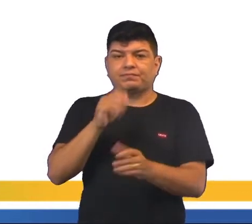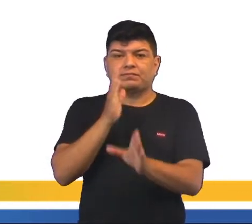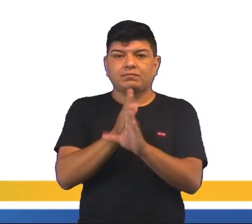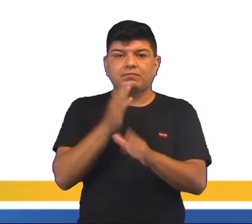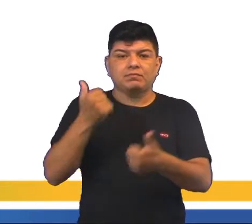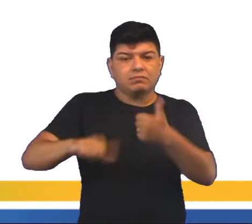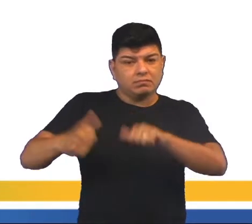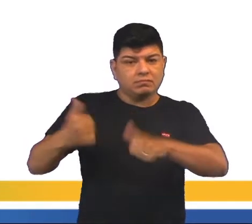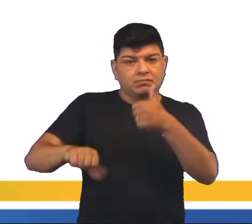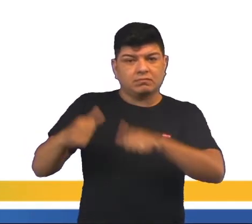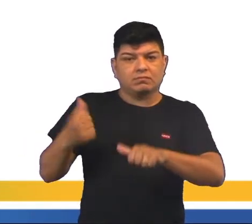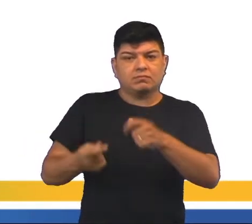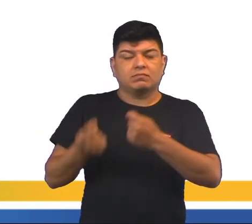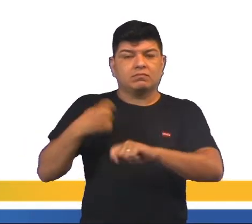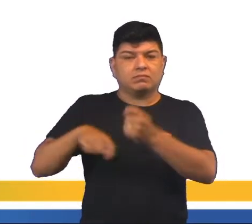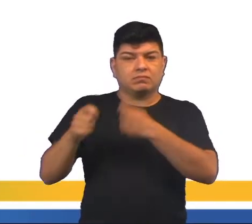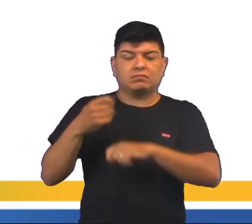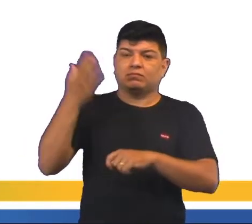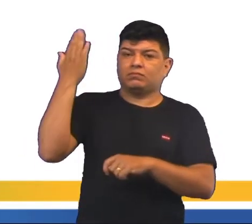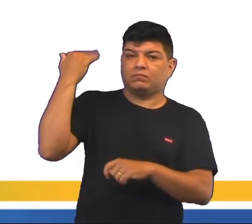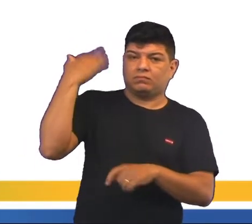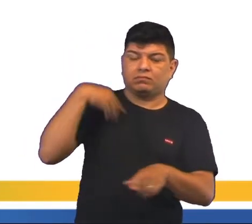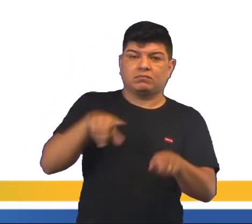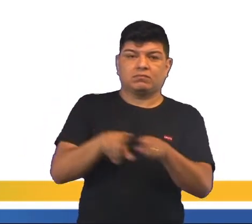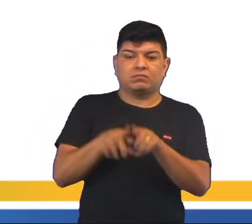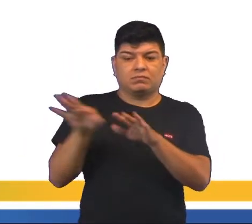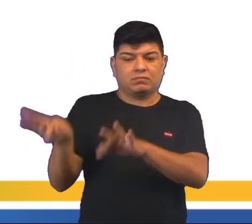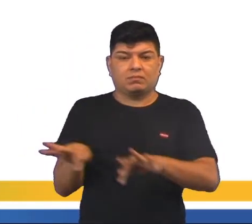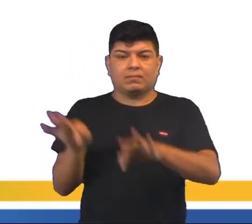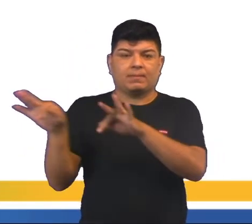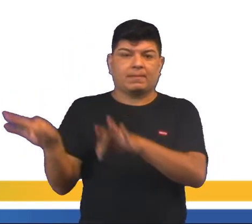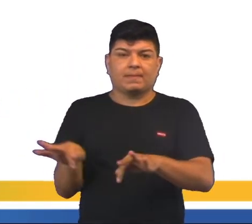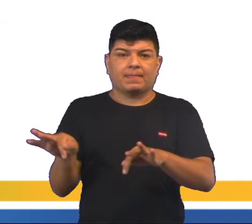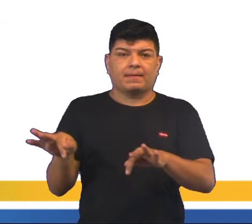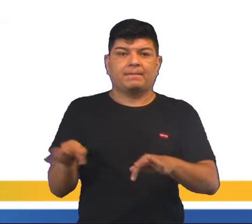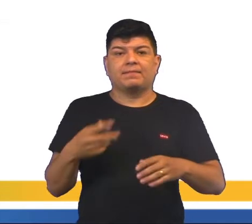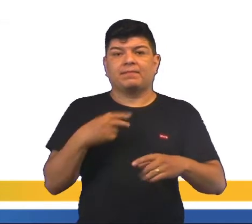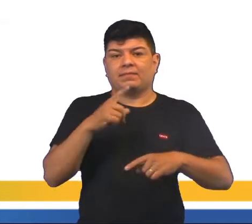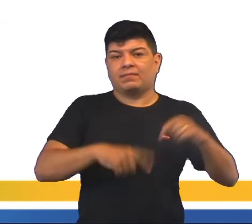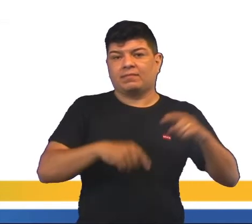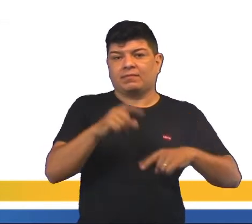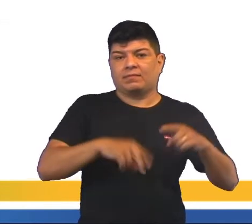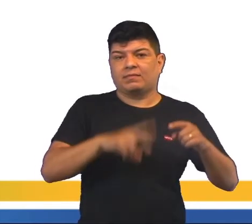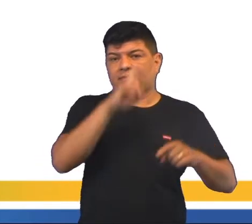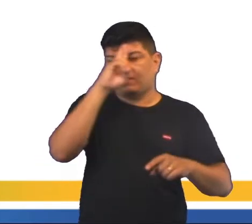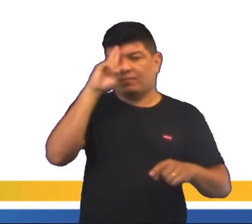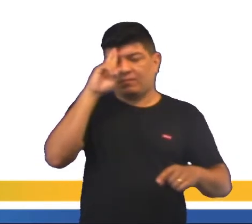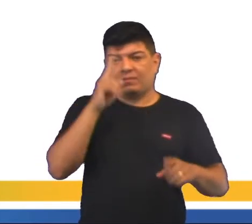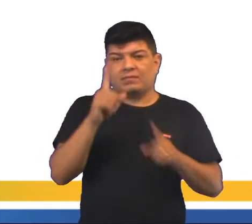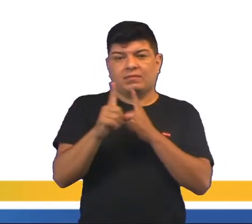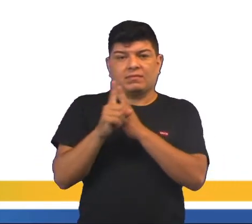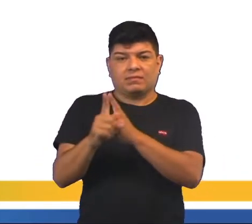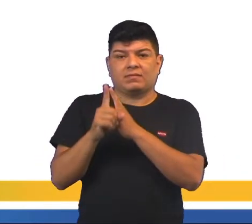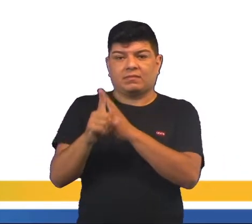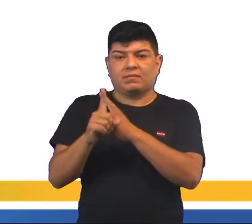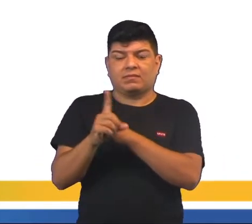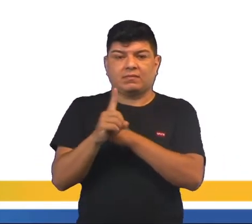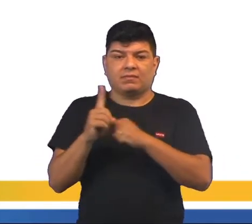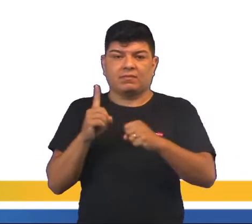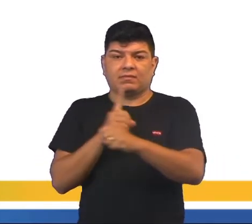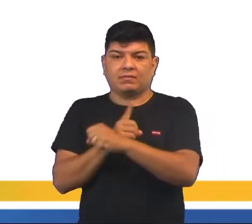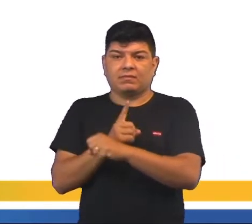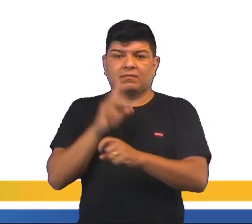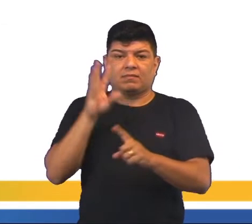da análise das formações econômicas do passado, né, como o feudalismo. O materialismo histórico, ele persegue a lei dos fenômenos